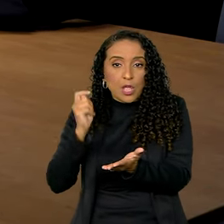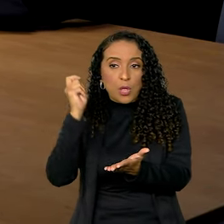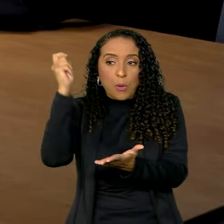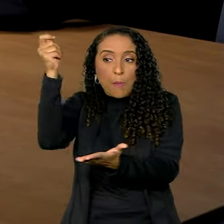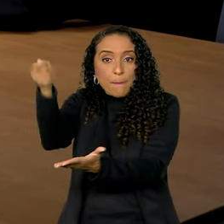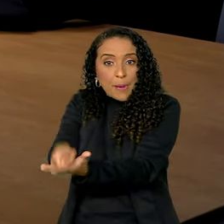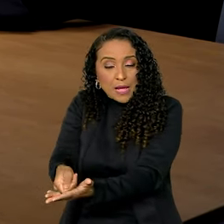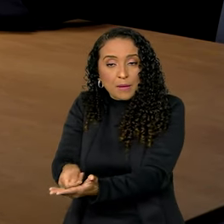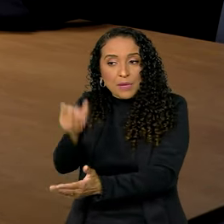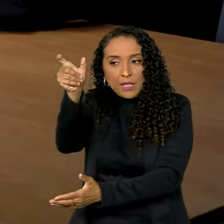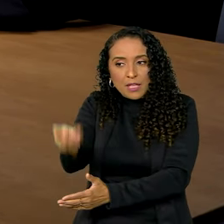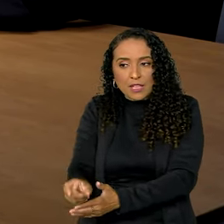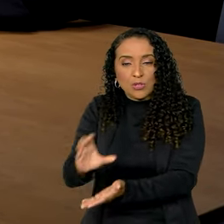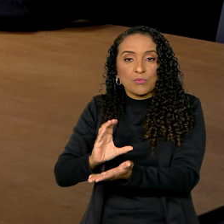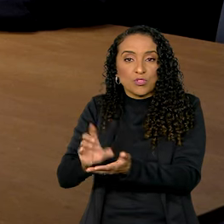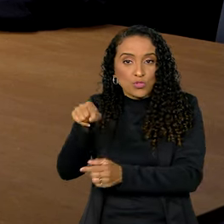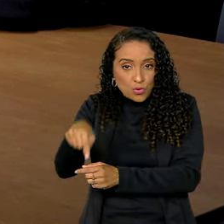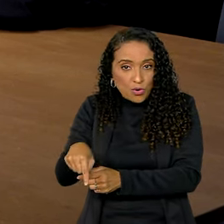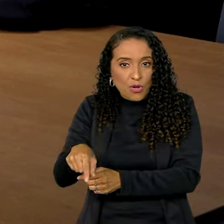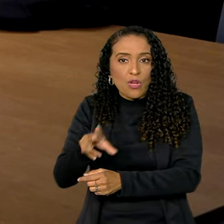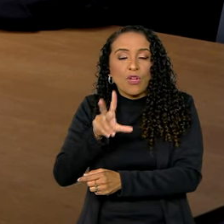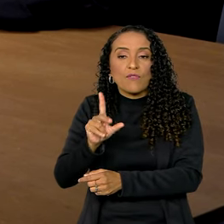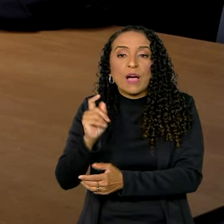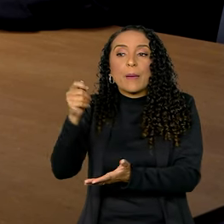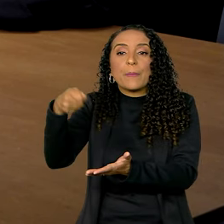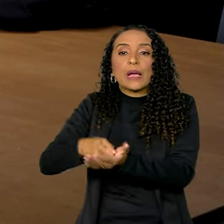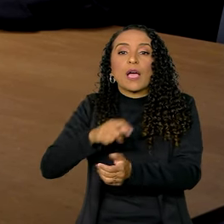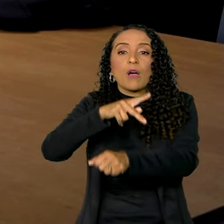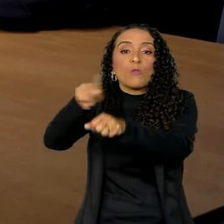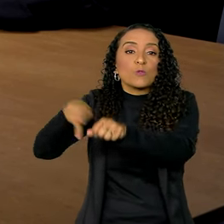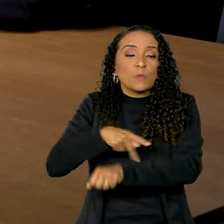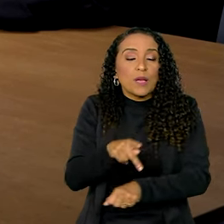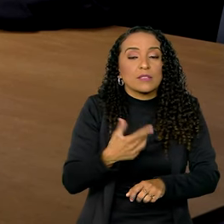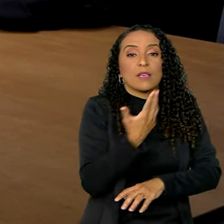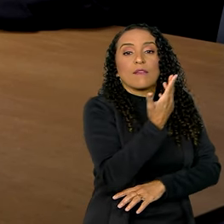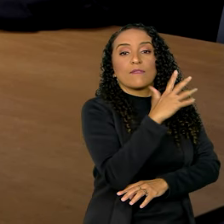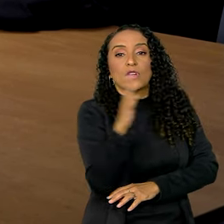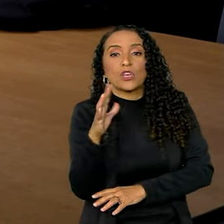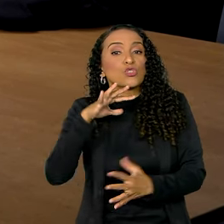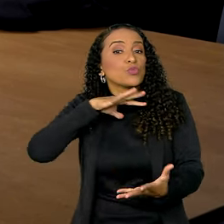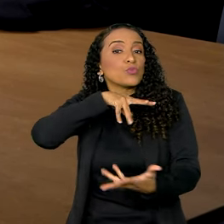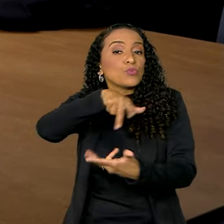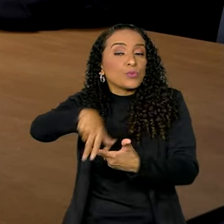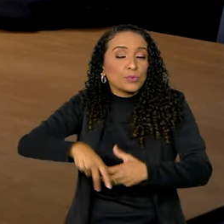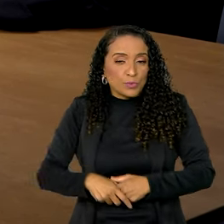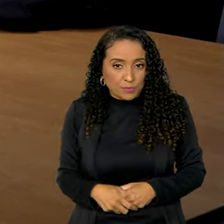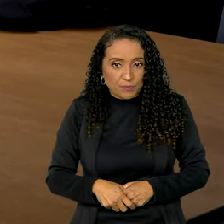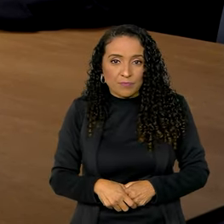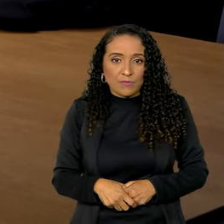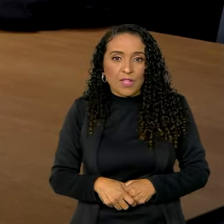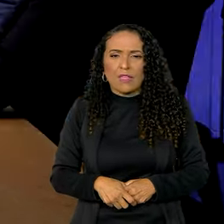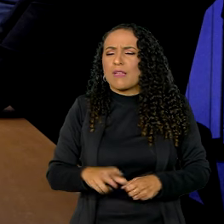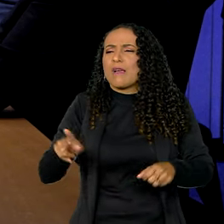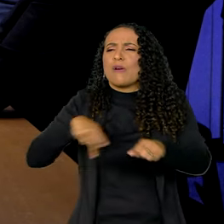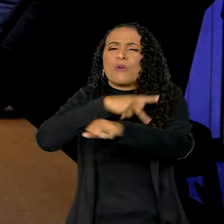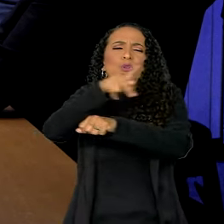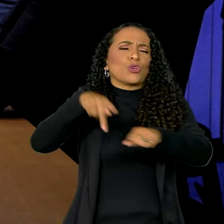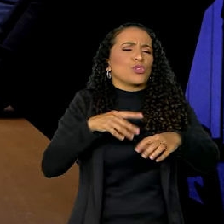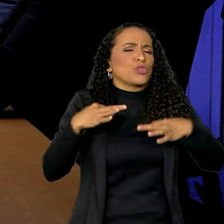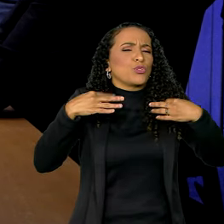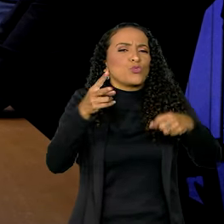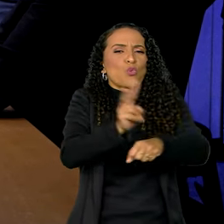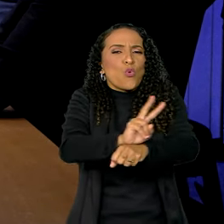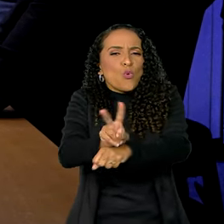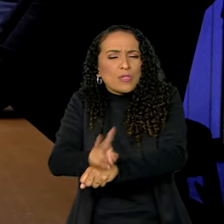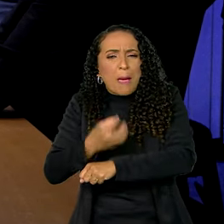pagamento para os investidores iniciais vai remunerar os países florestais eh de todo o mundo todos os países que cuidarem bem